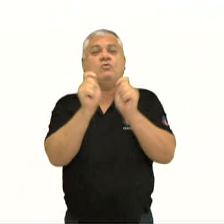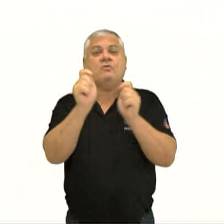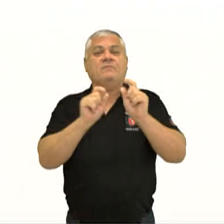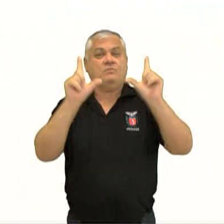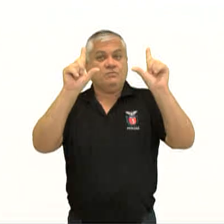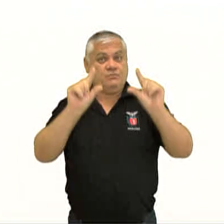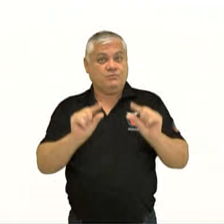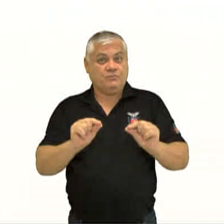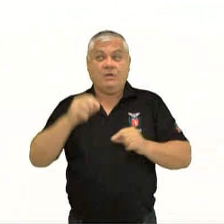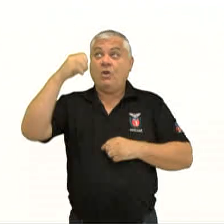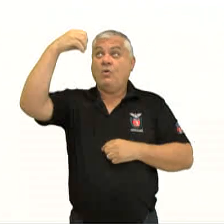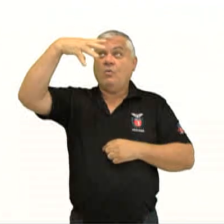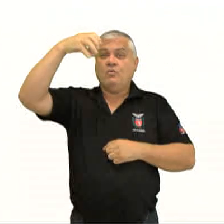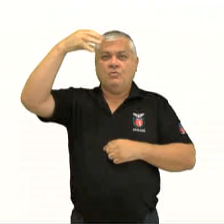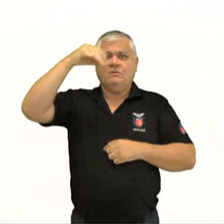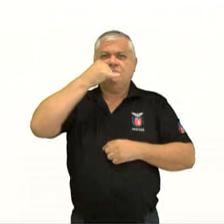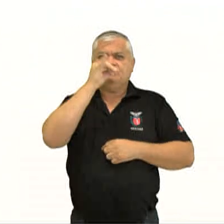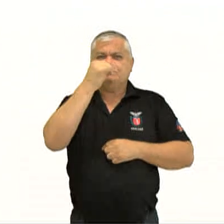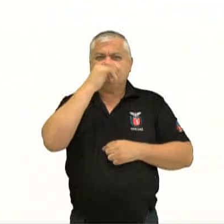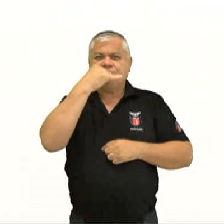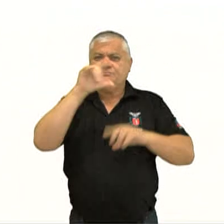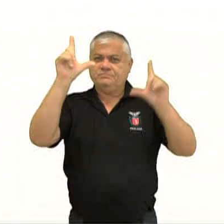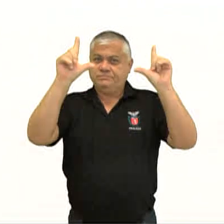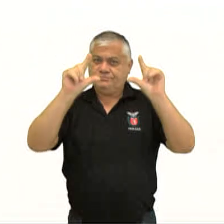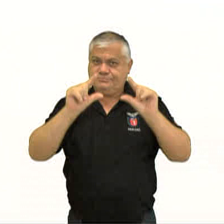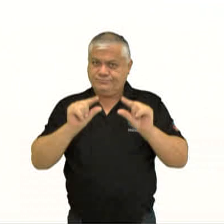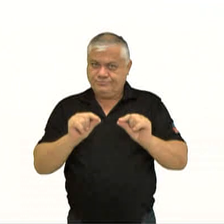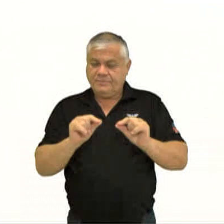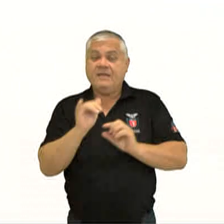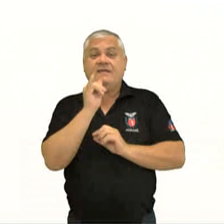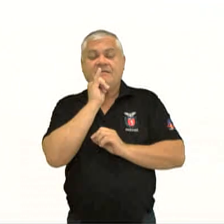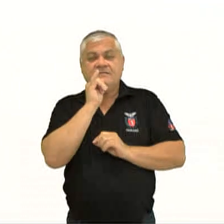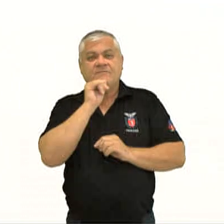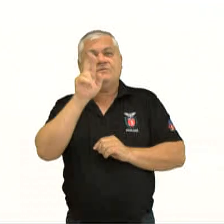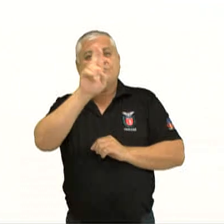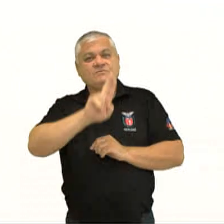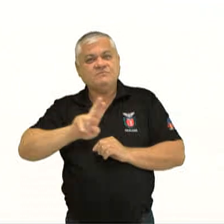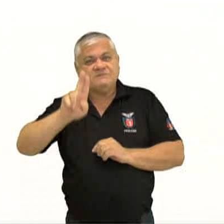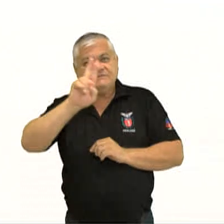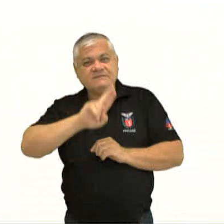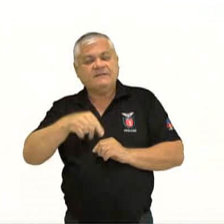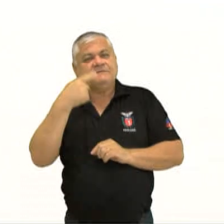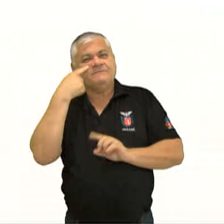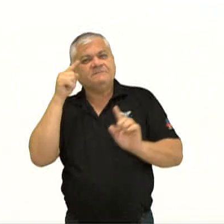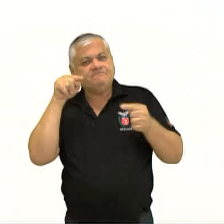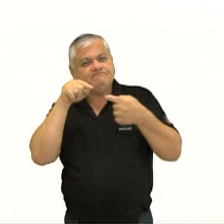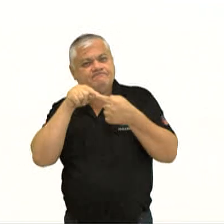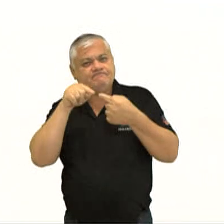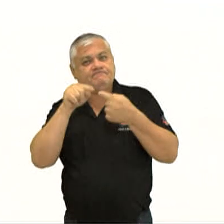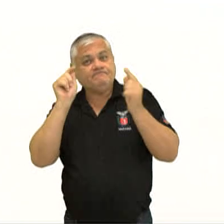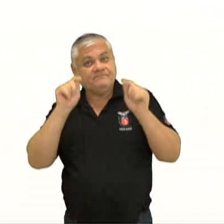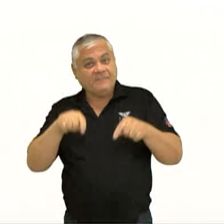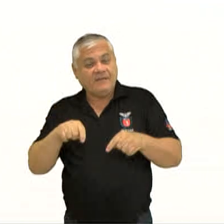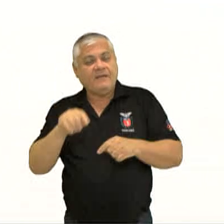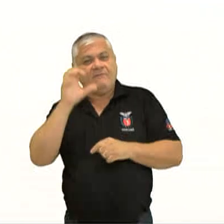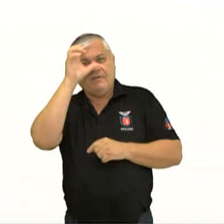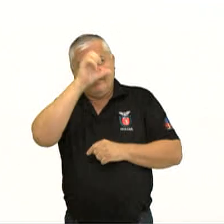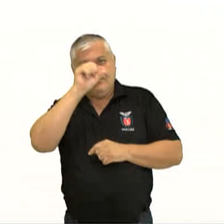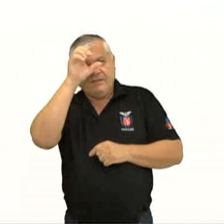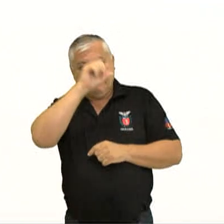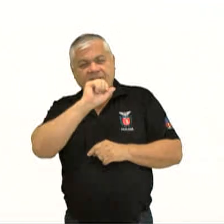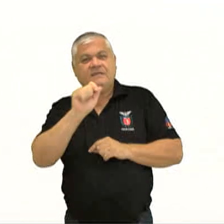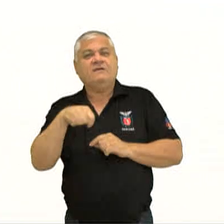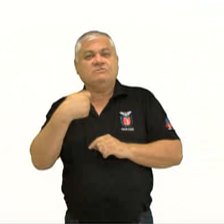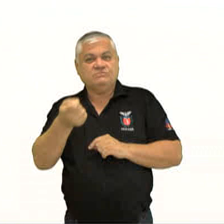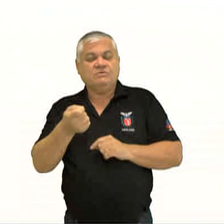de luz, tá? Então, esse é um exemplo em que foi usado, né? Aqui a gente vê uma aplicação realmente, nós vamos ver aqui um pouquinho mais para frente